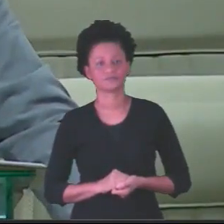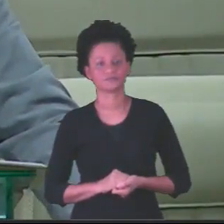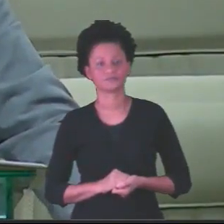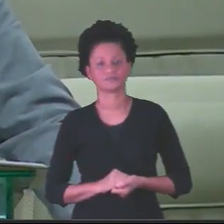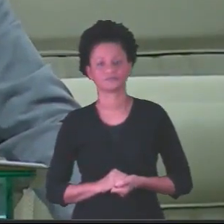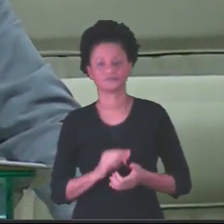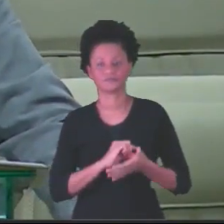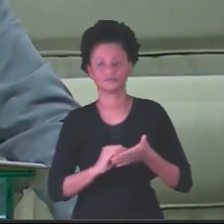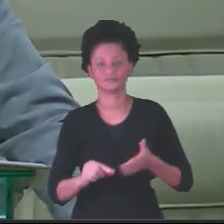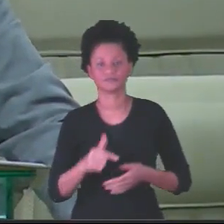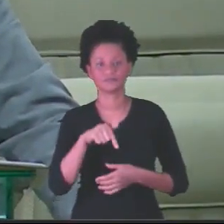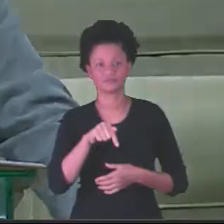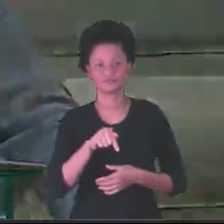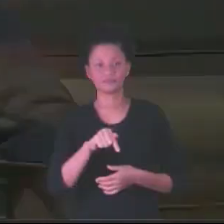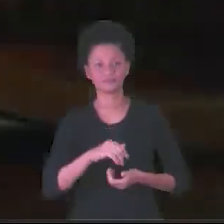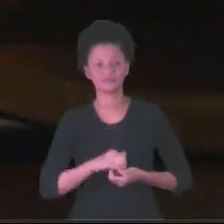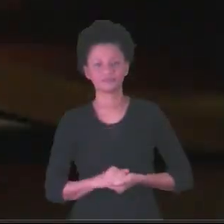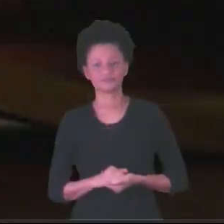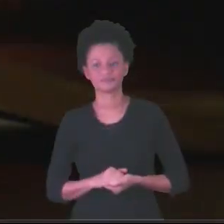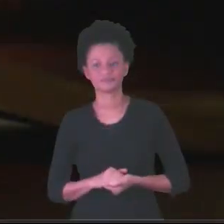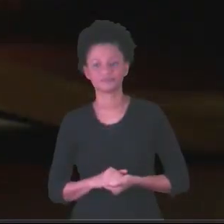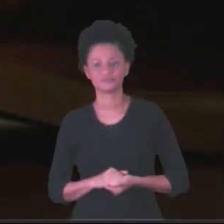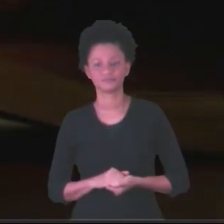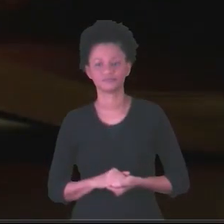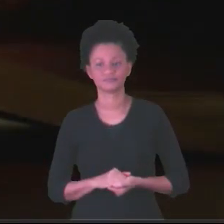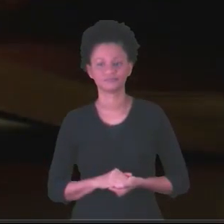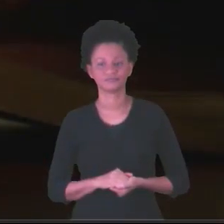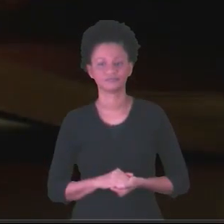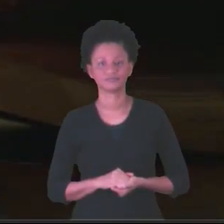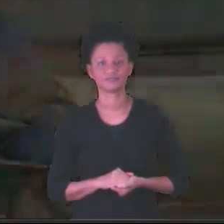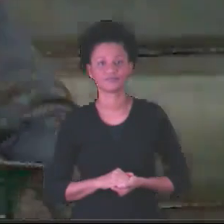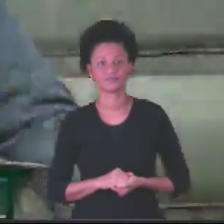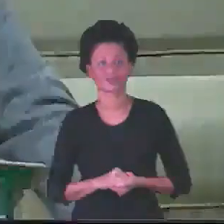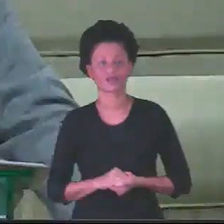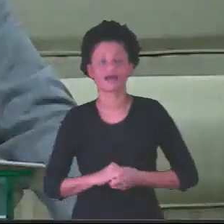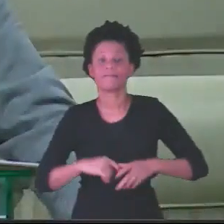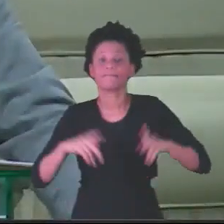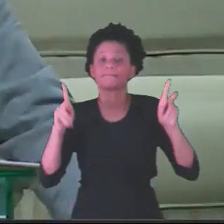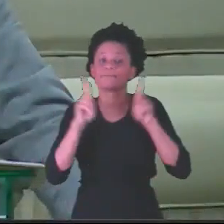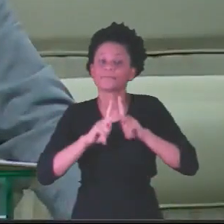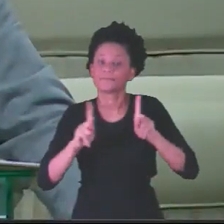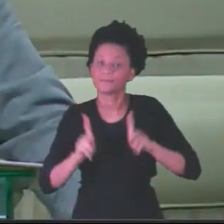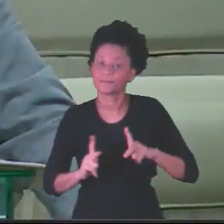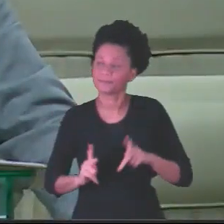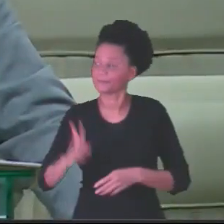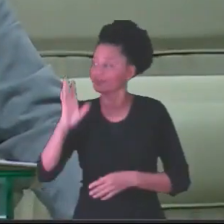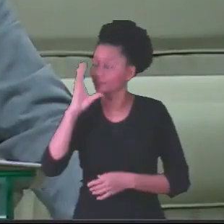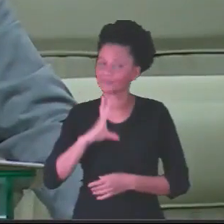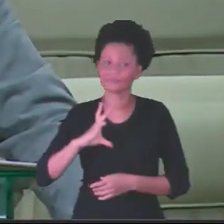o versículo 7 oi e a paz de deus